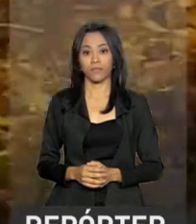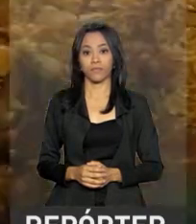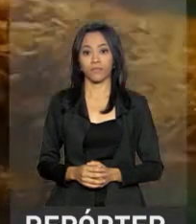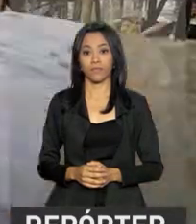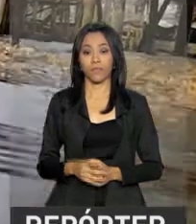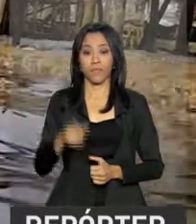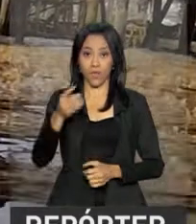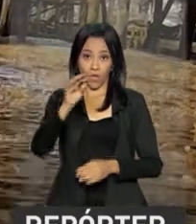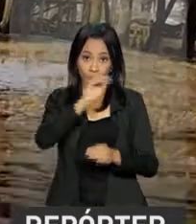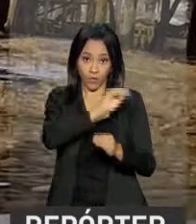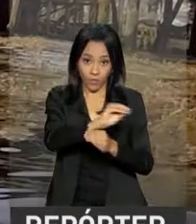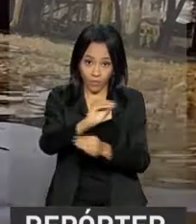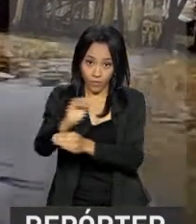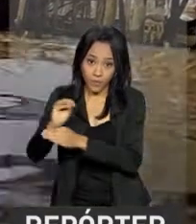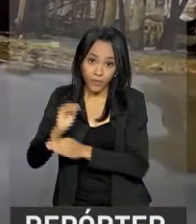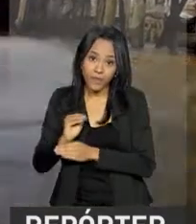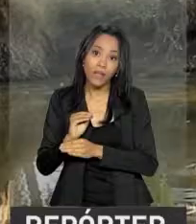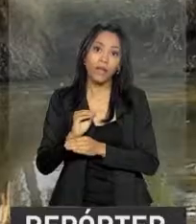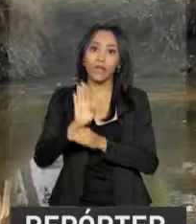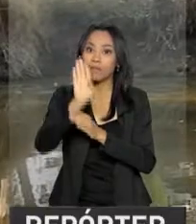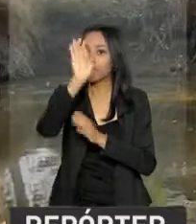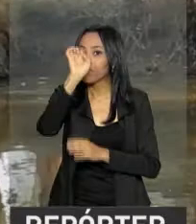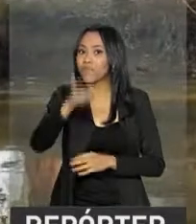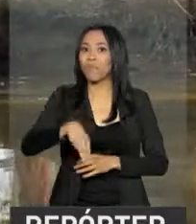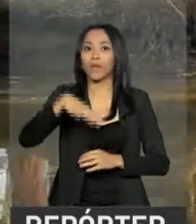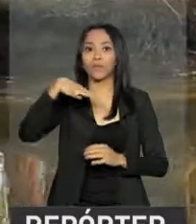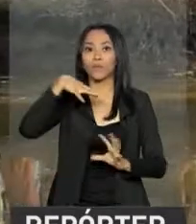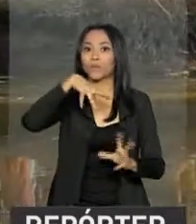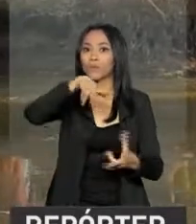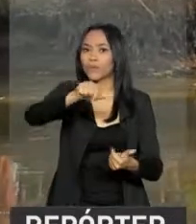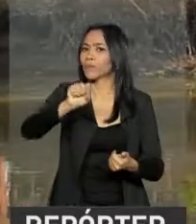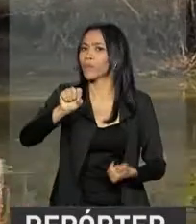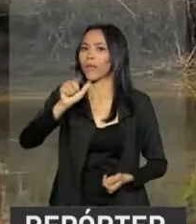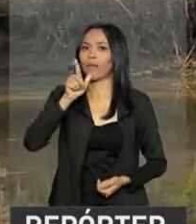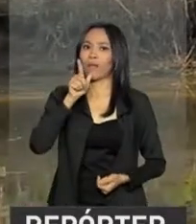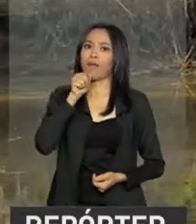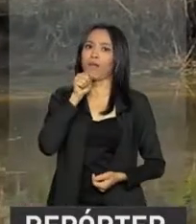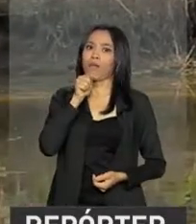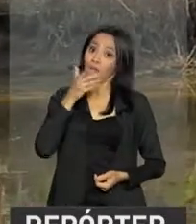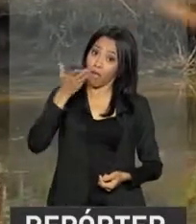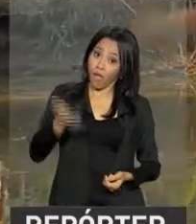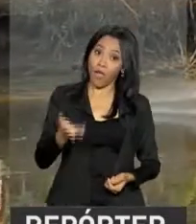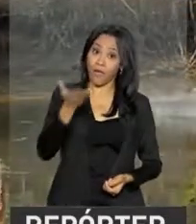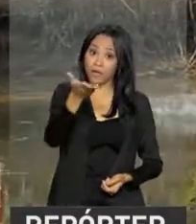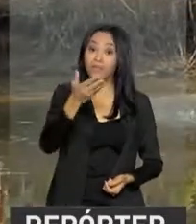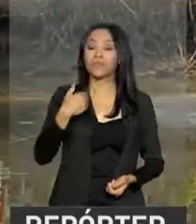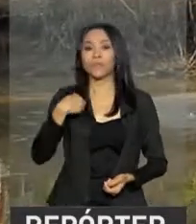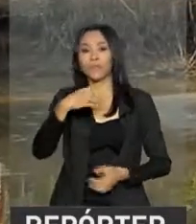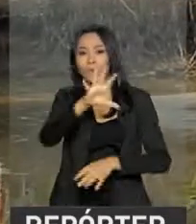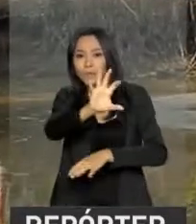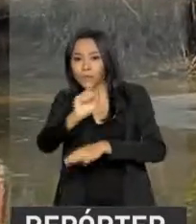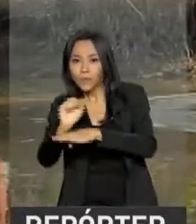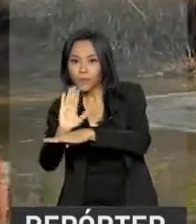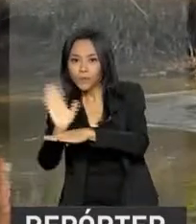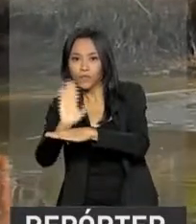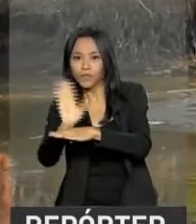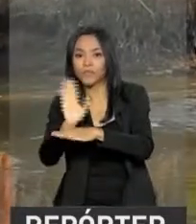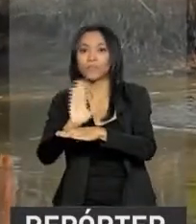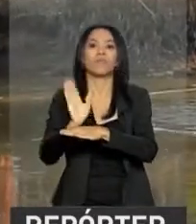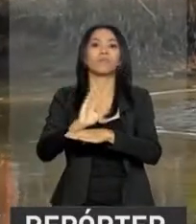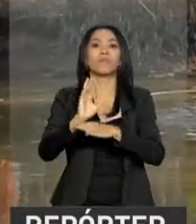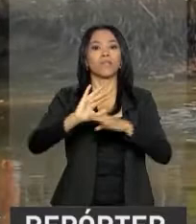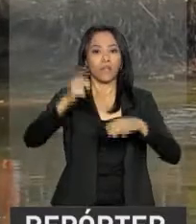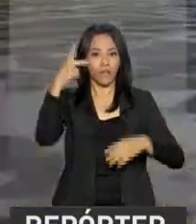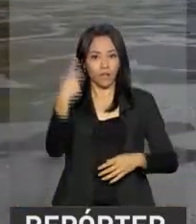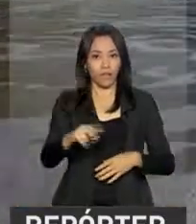preservar os maiores dentro do planeta a água é isso que uma mostra cinematográfica em exibição no centro